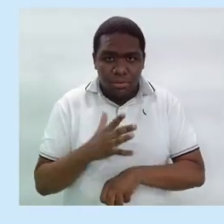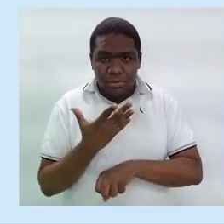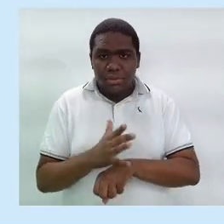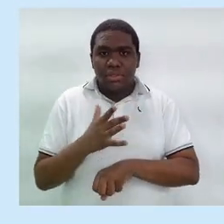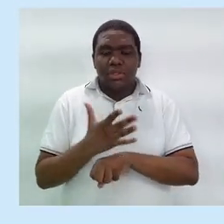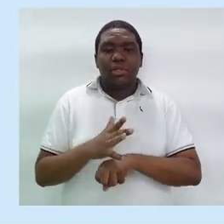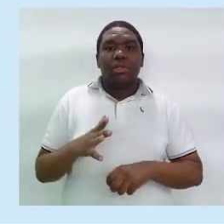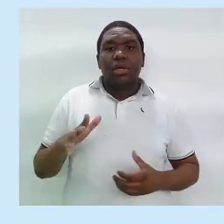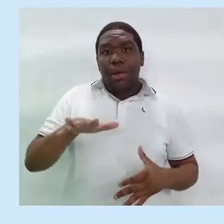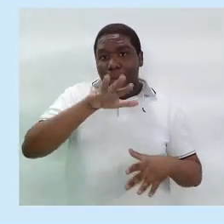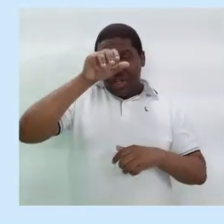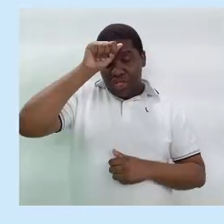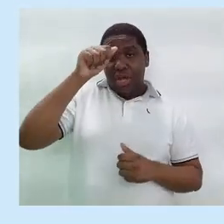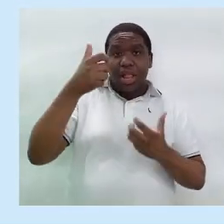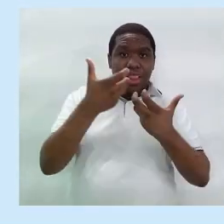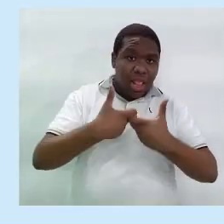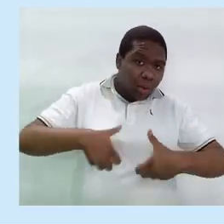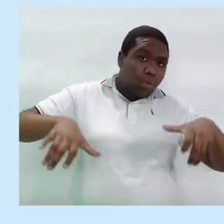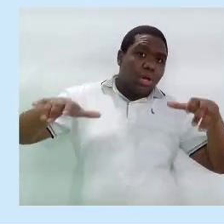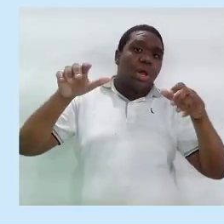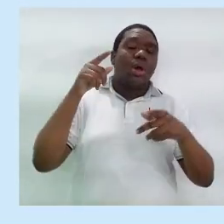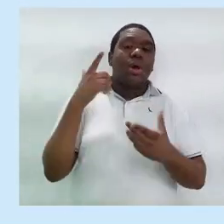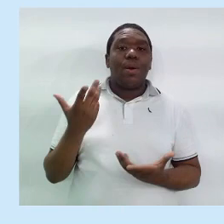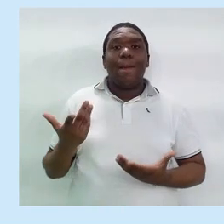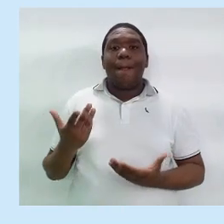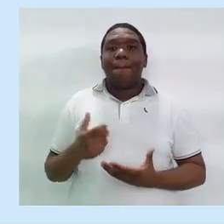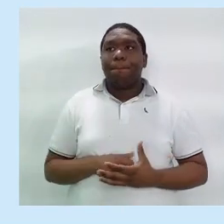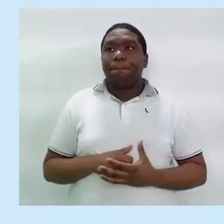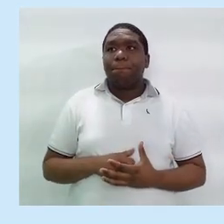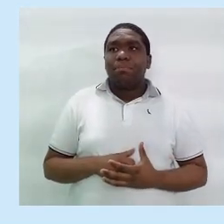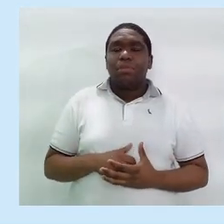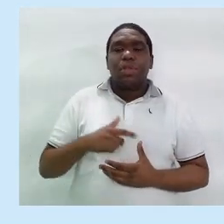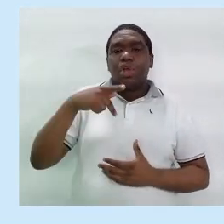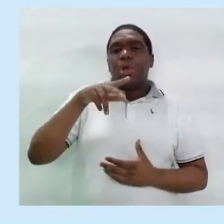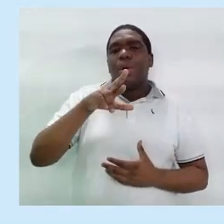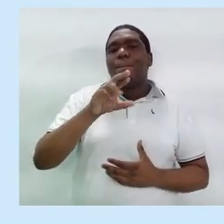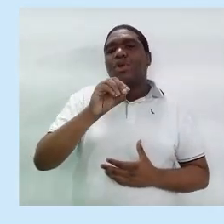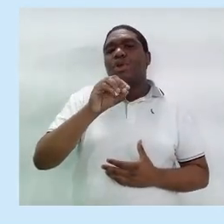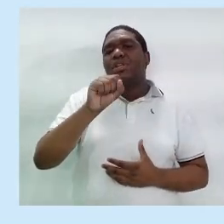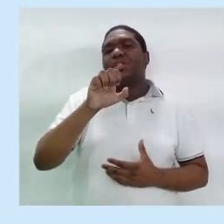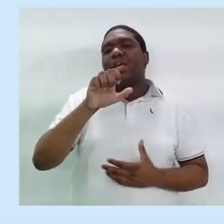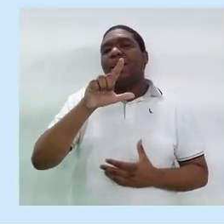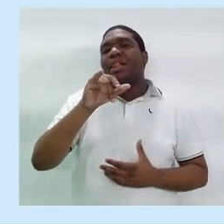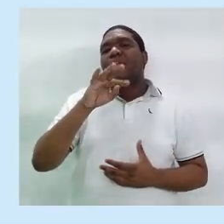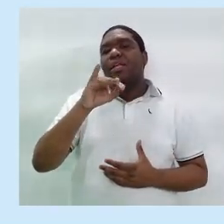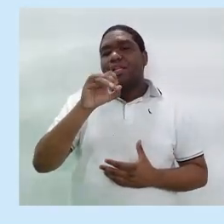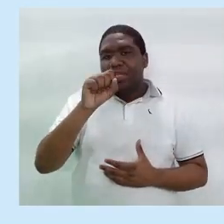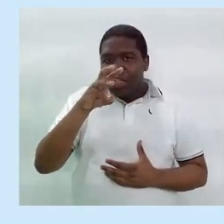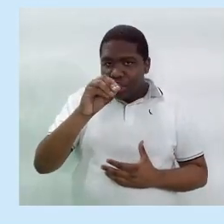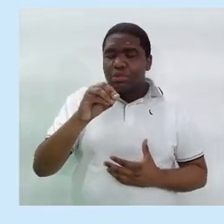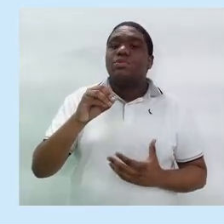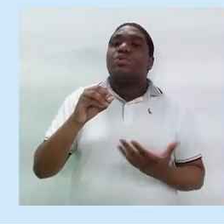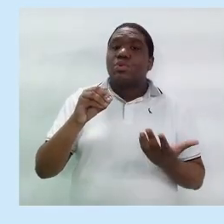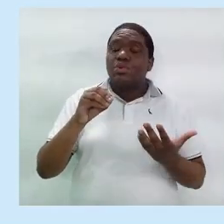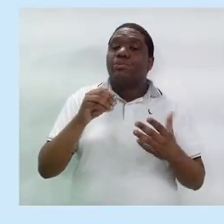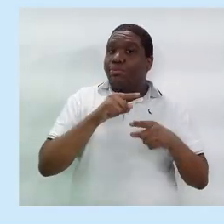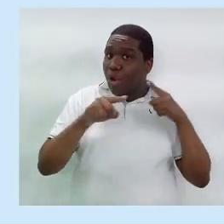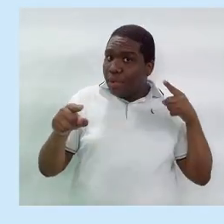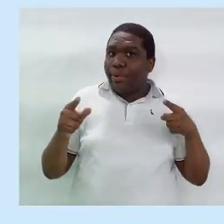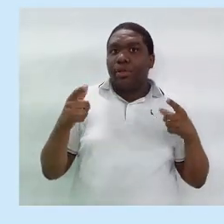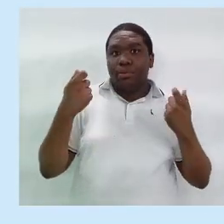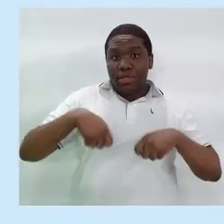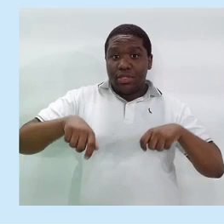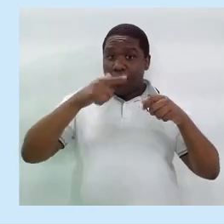prática de magia natural, proibição completa de proselitismo, ou seja, também respeitar o